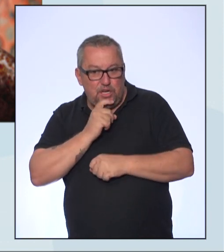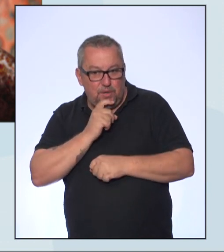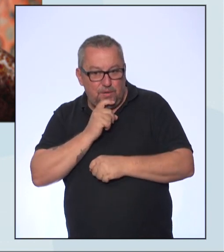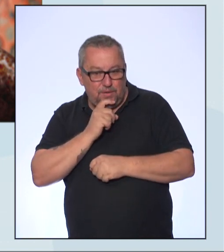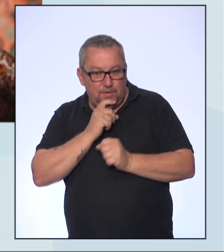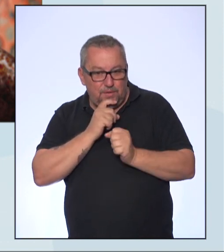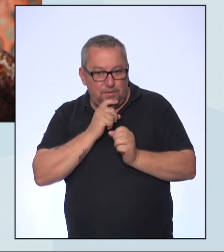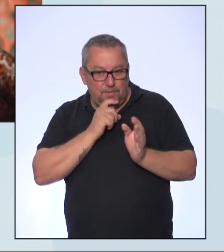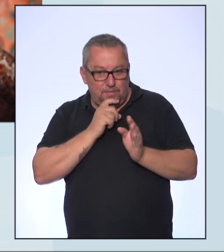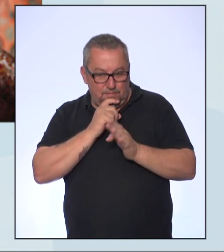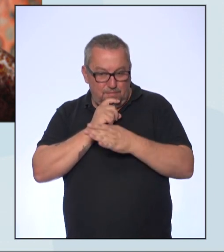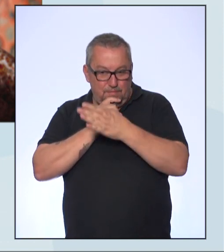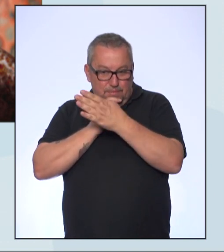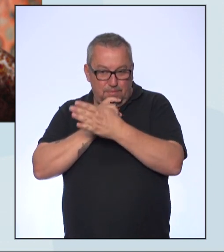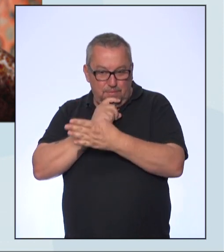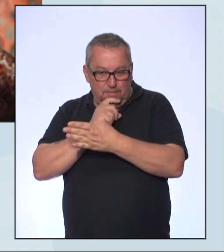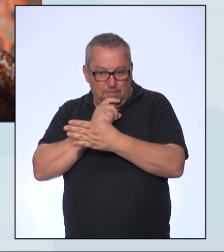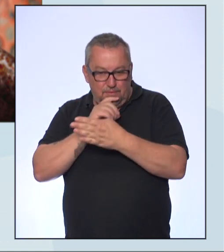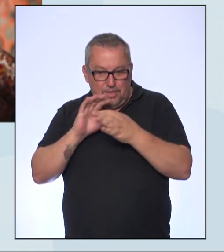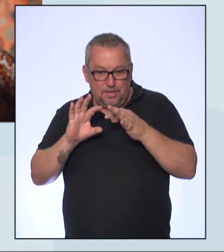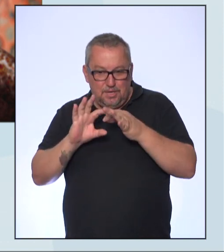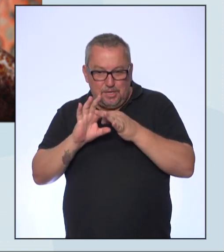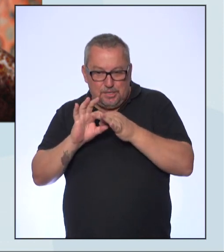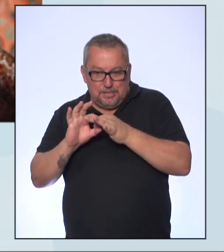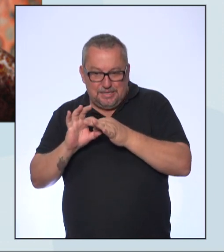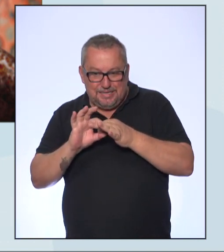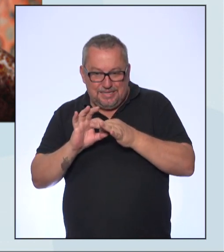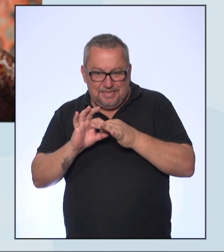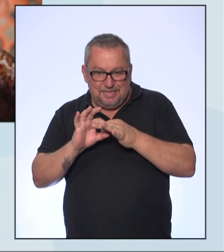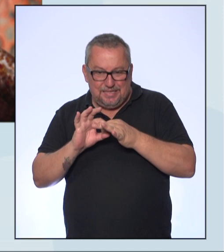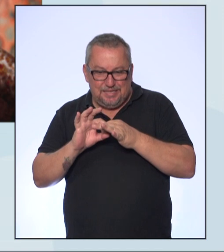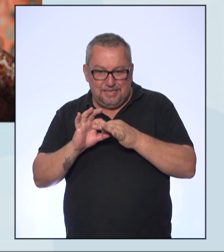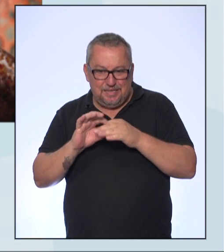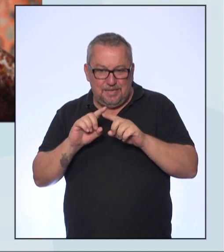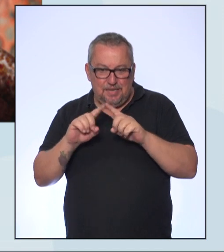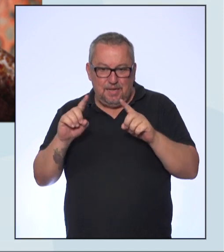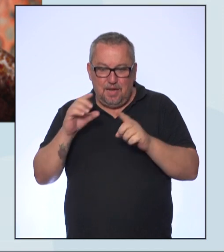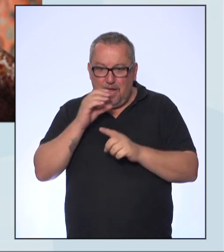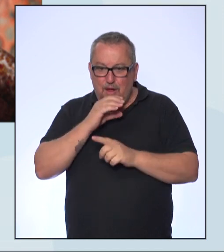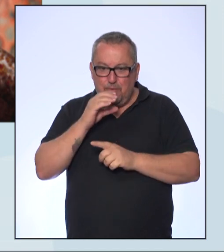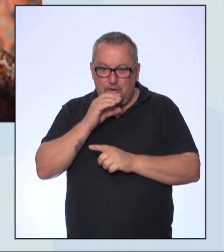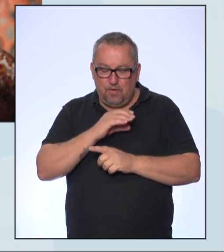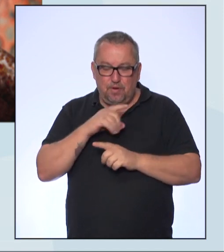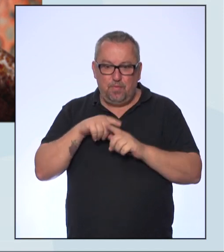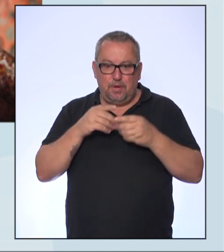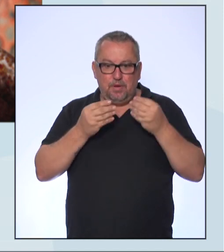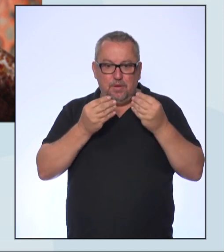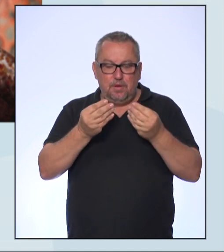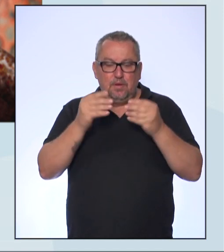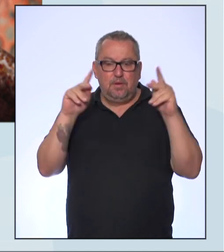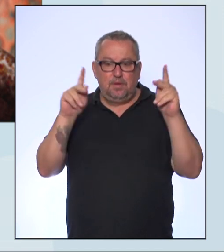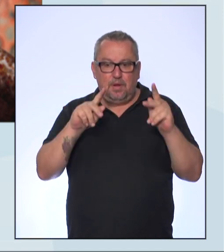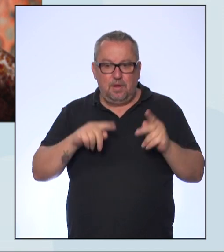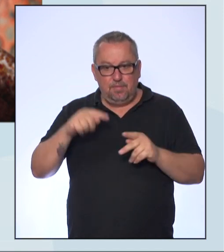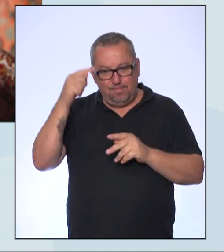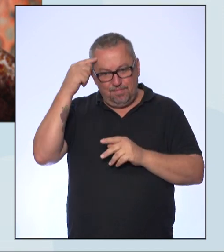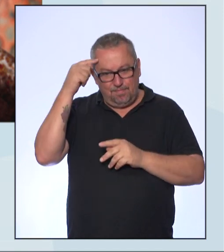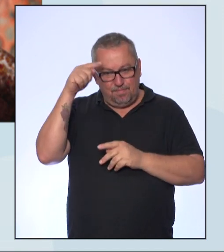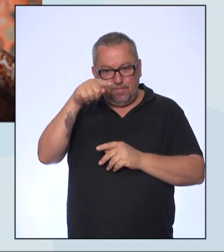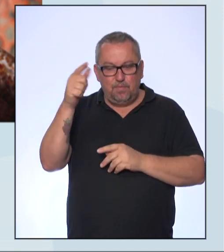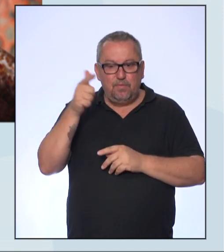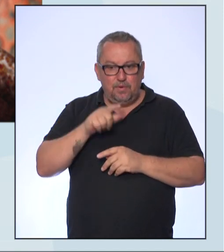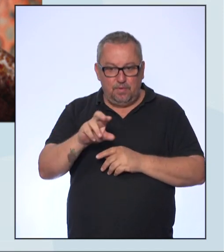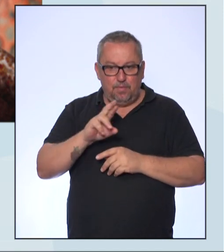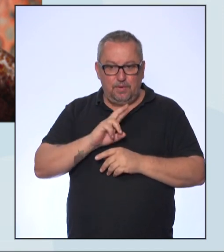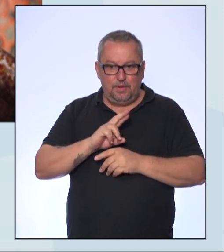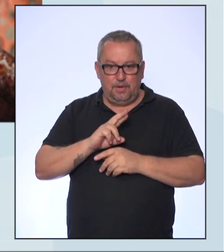imagem. Enferrujou. Vou fazer um silenciozinho só de 10 segundos para dar um pouquinho de paz na mente de vocês para vocês